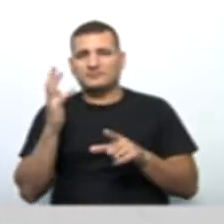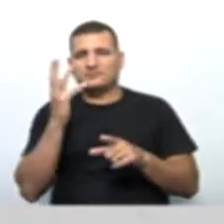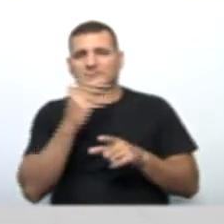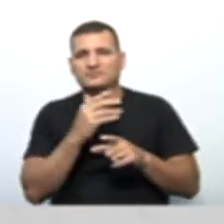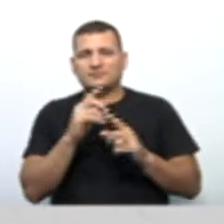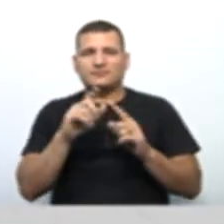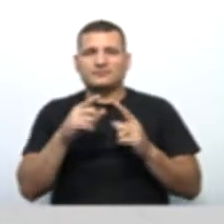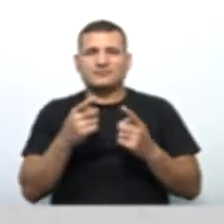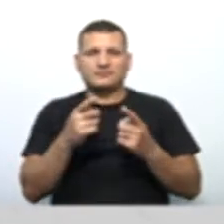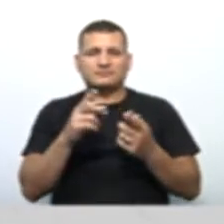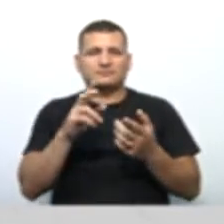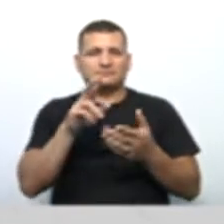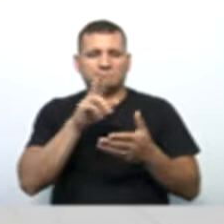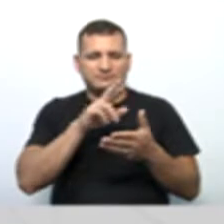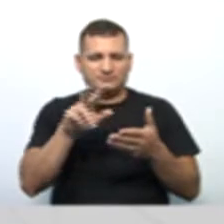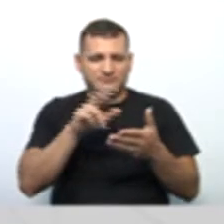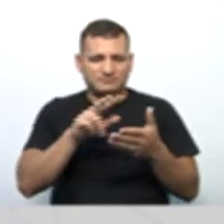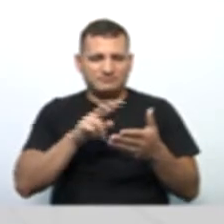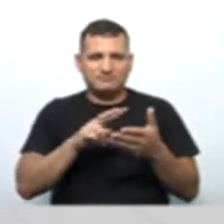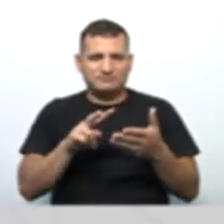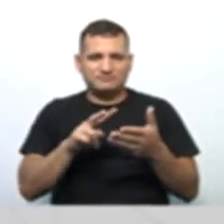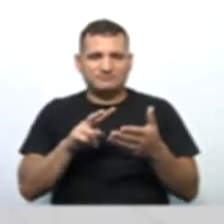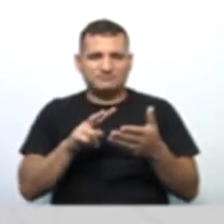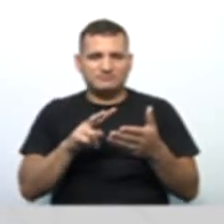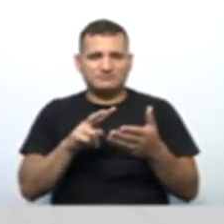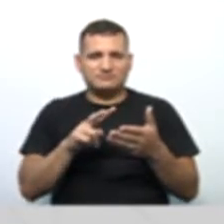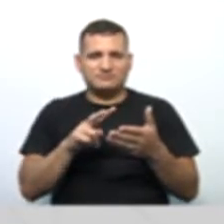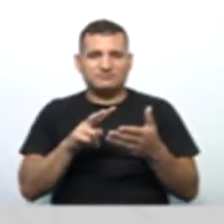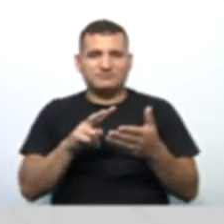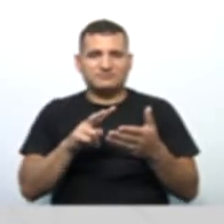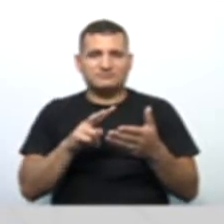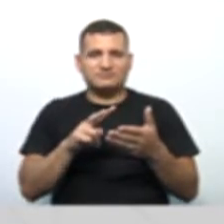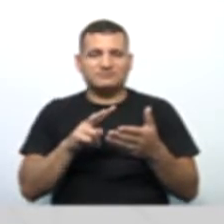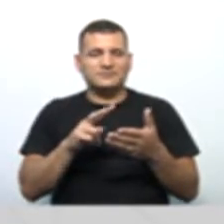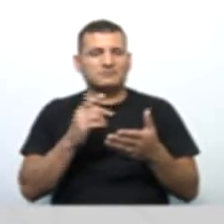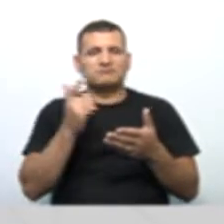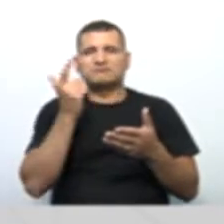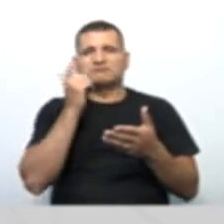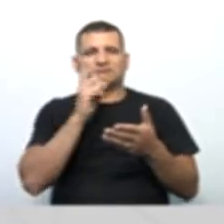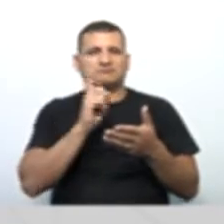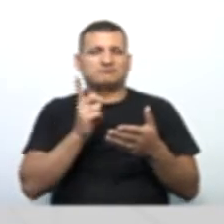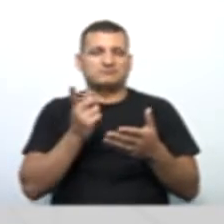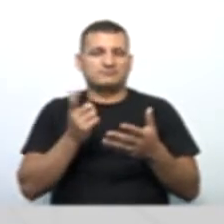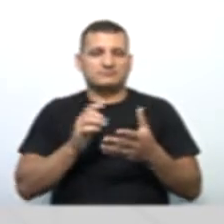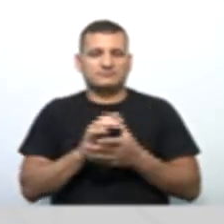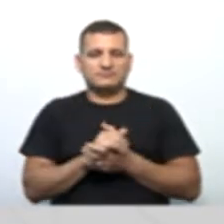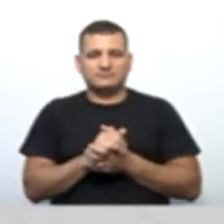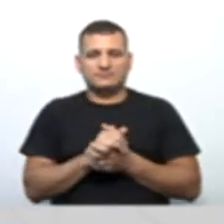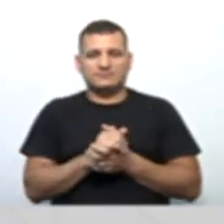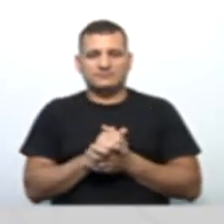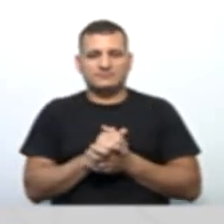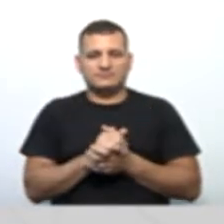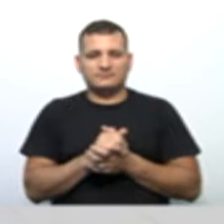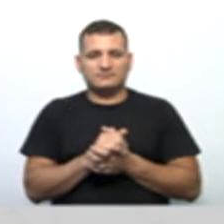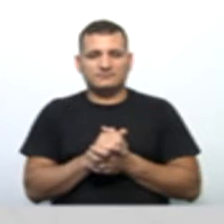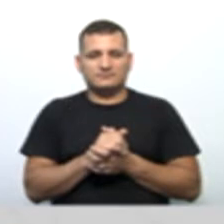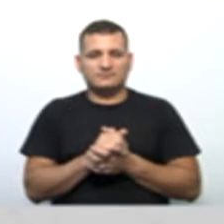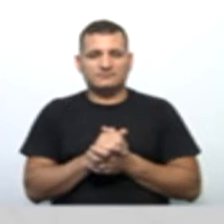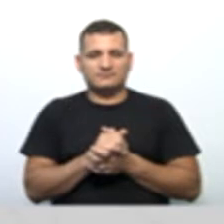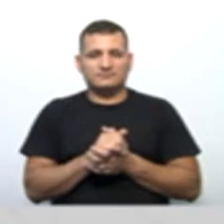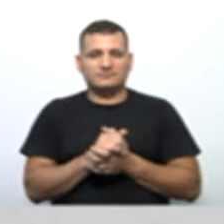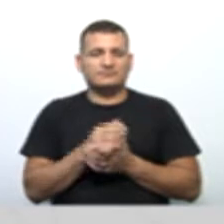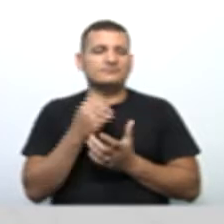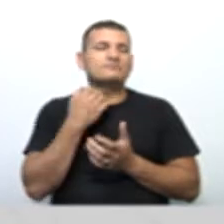ler na hora de usar num não é agradável não vai ser fácil leitura por usuário